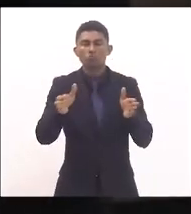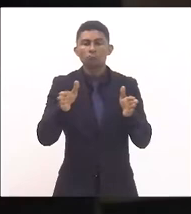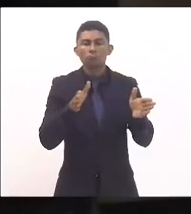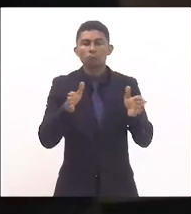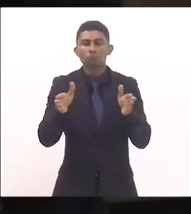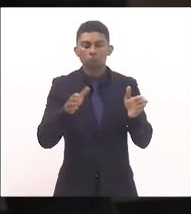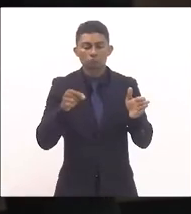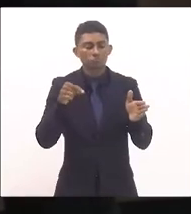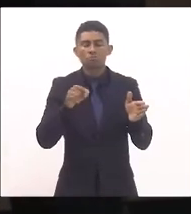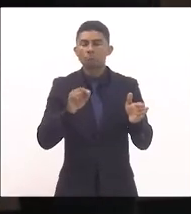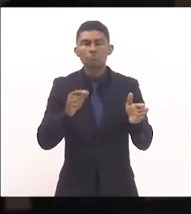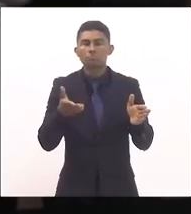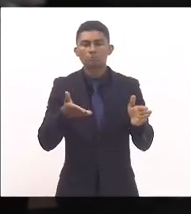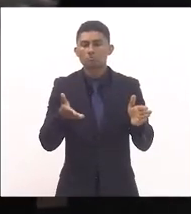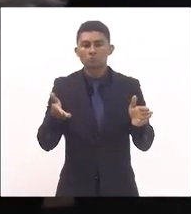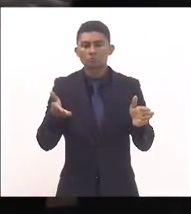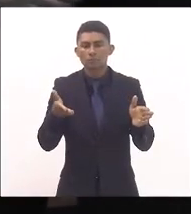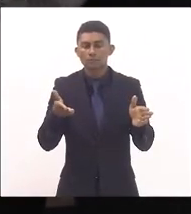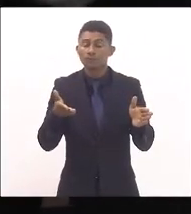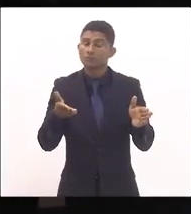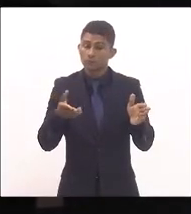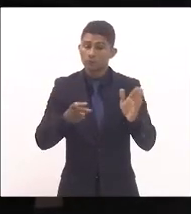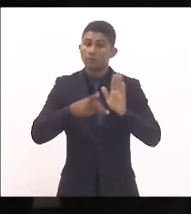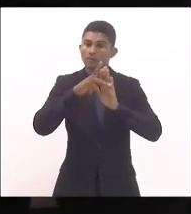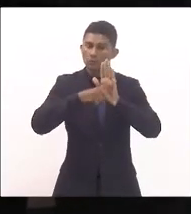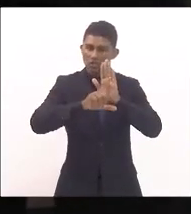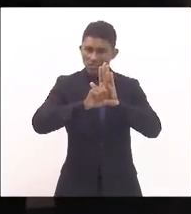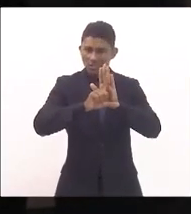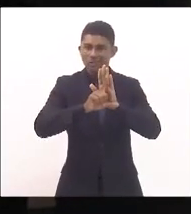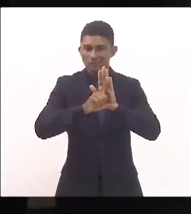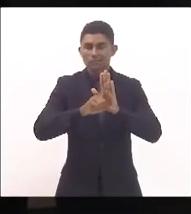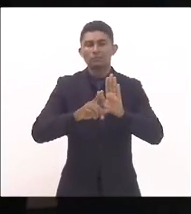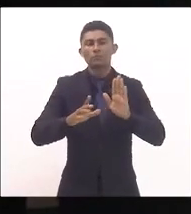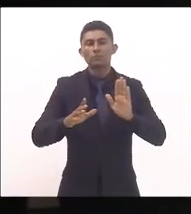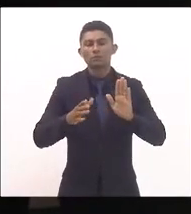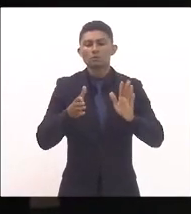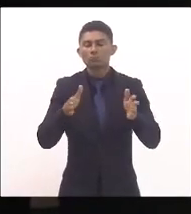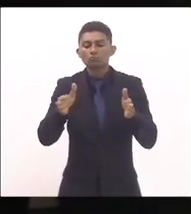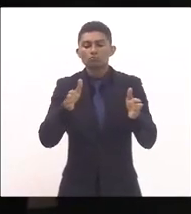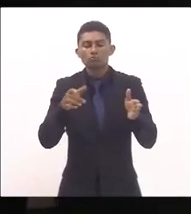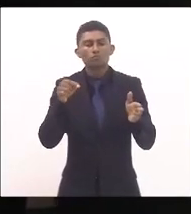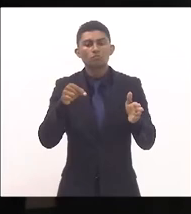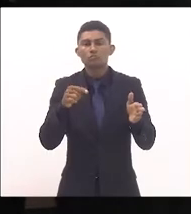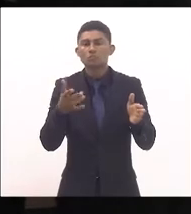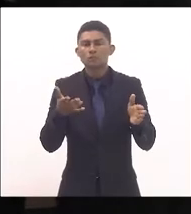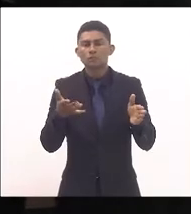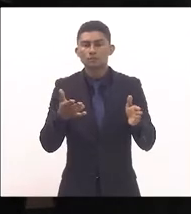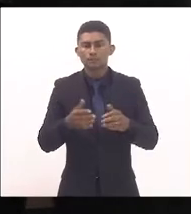tela, que é o projeto dos atacadistas, está sendo